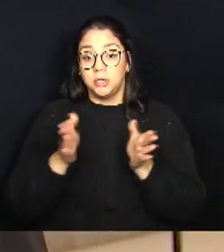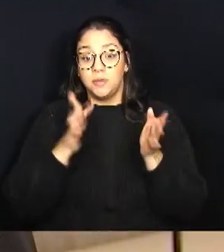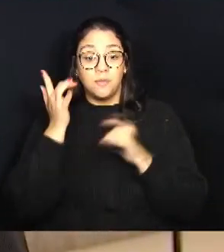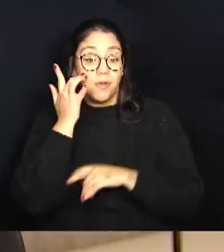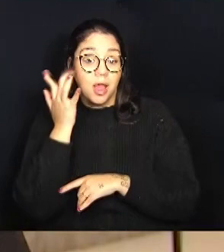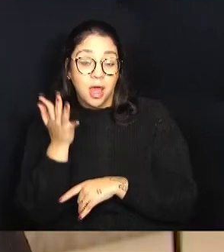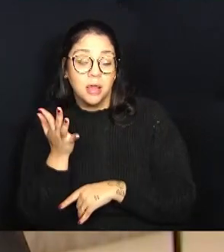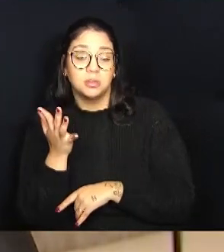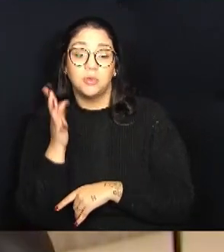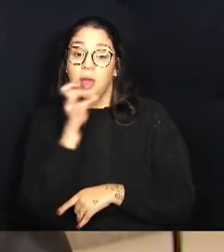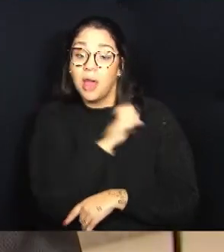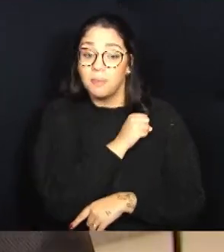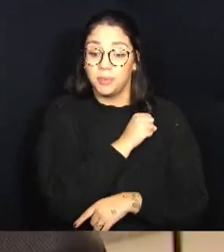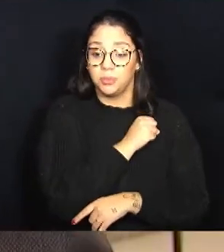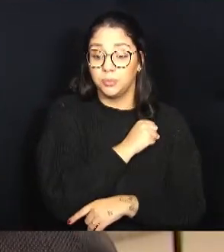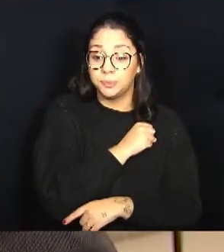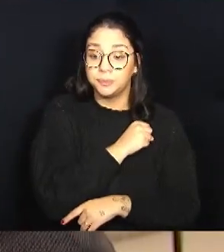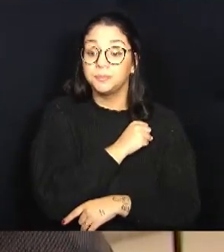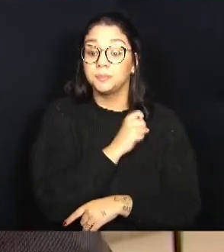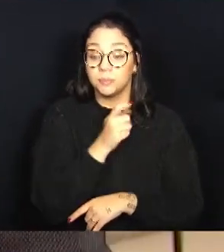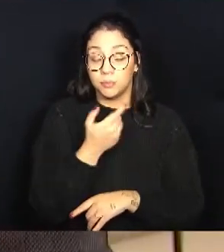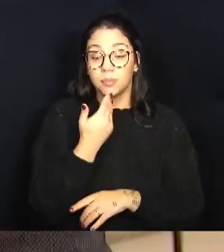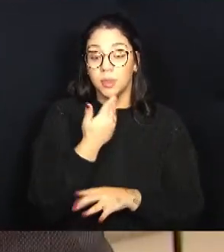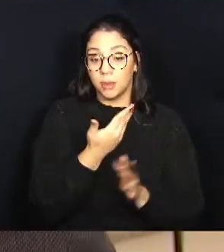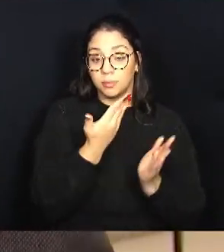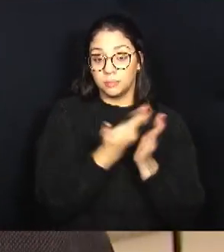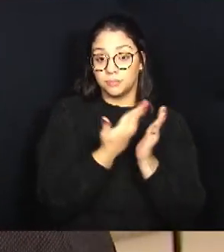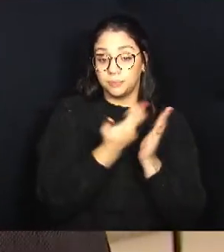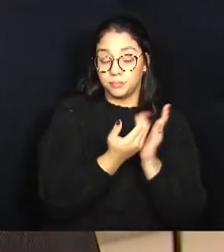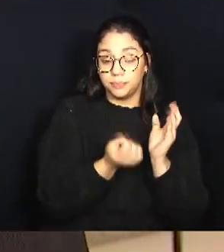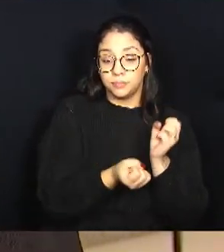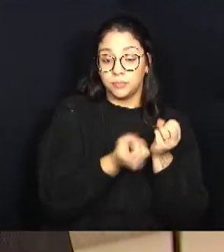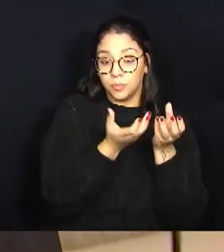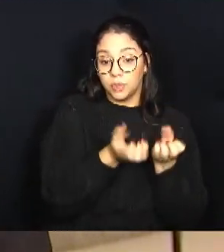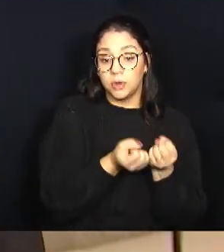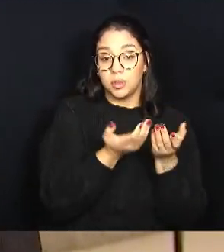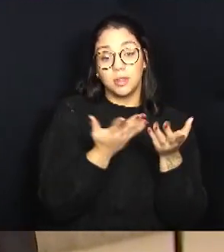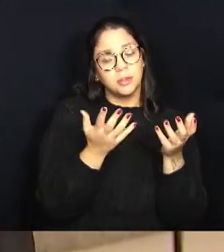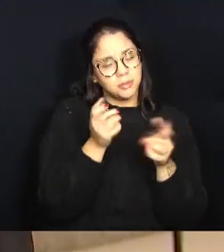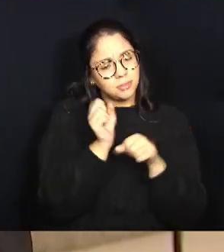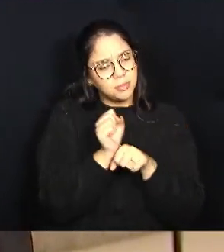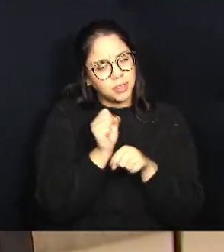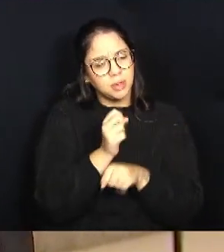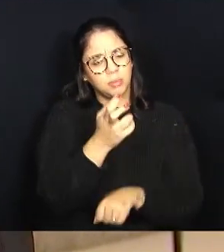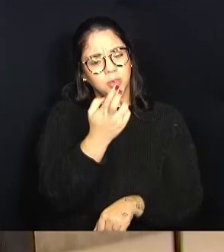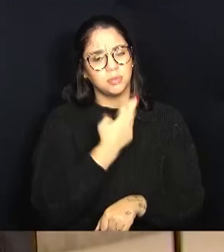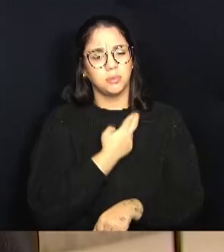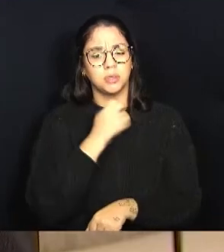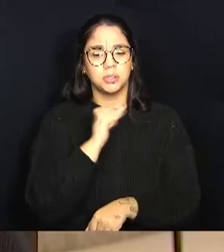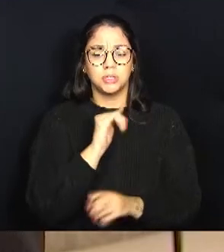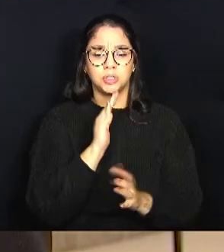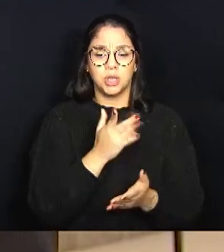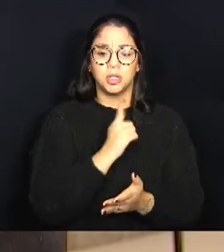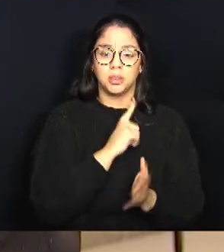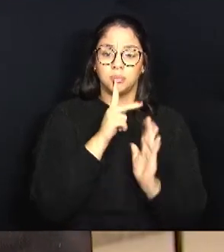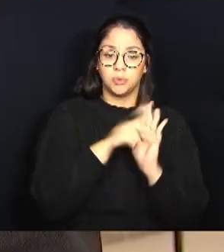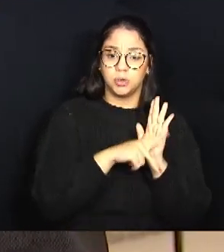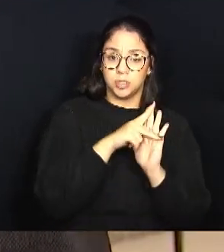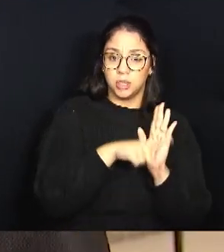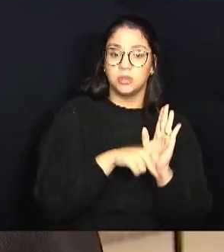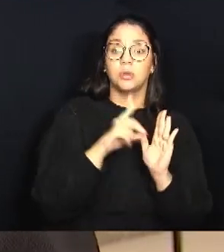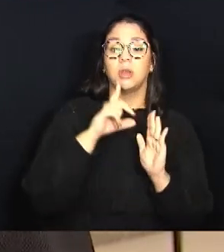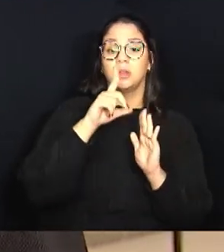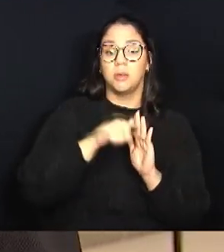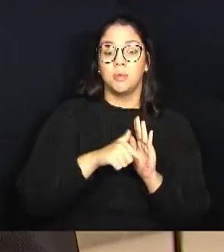fácil, mais rápido. E com esse requerimento nós esperamos obter a informação da Prefeitura se já há esse projeto, e aí nós